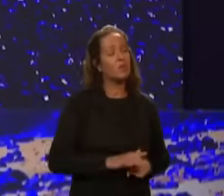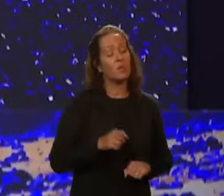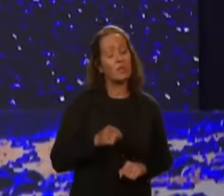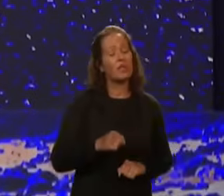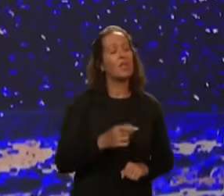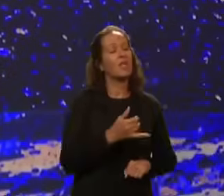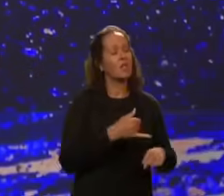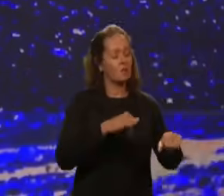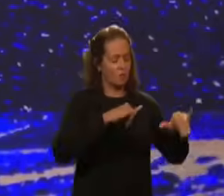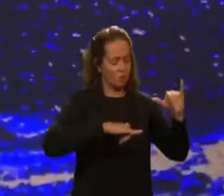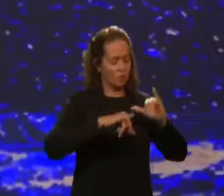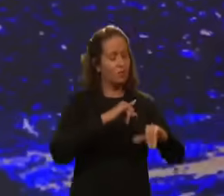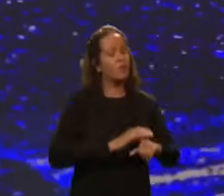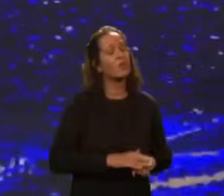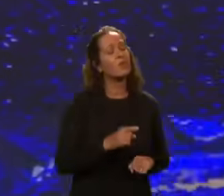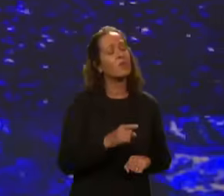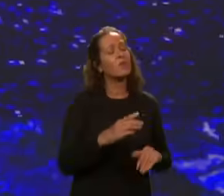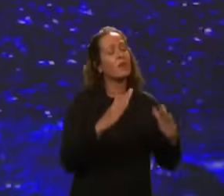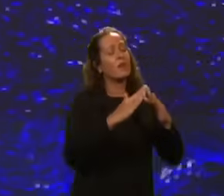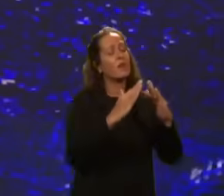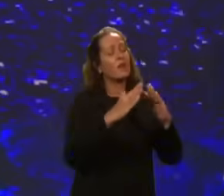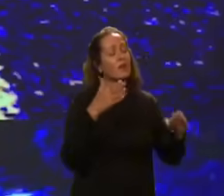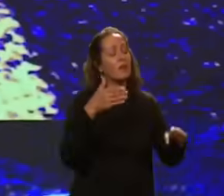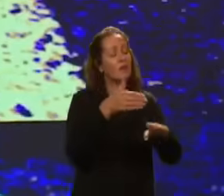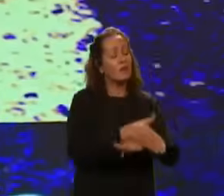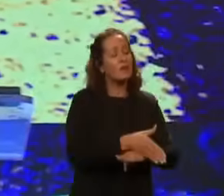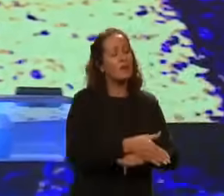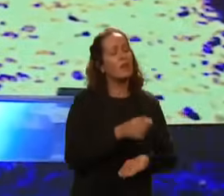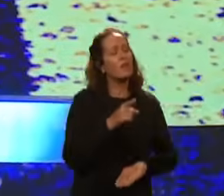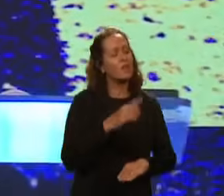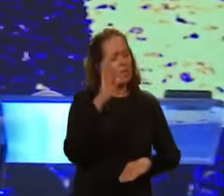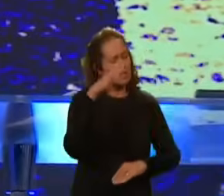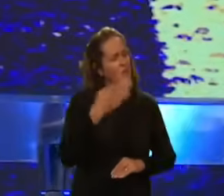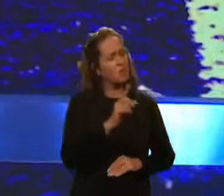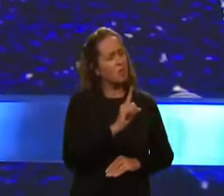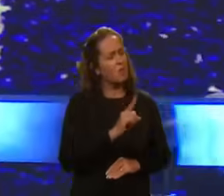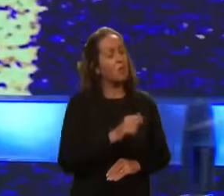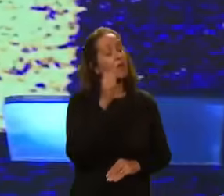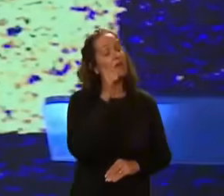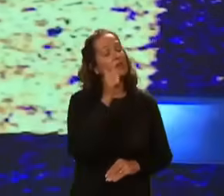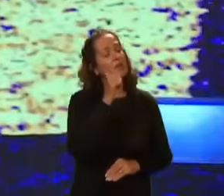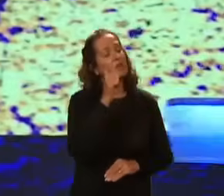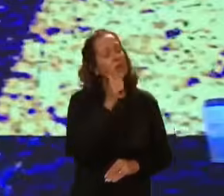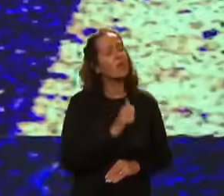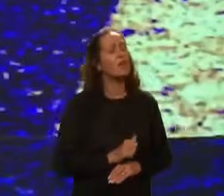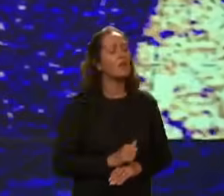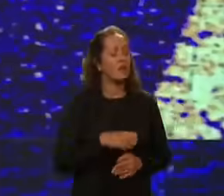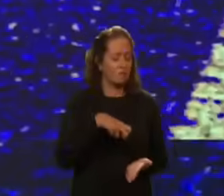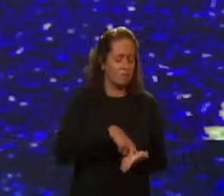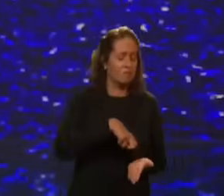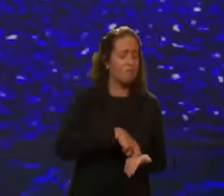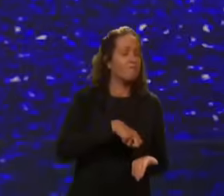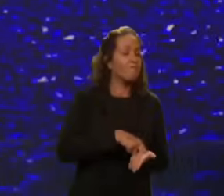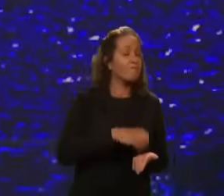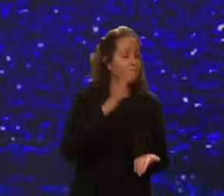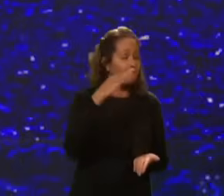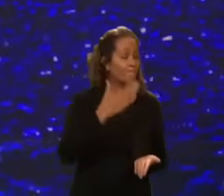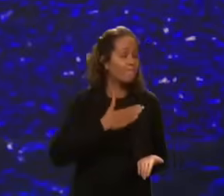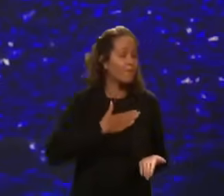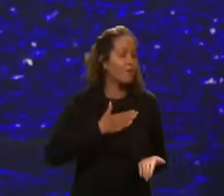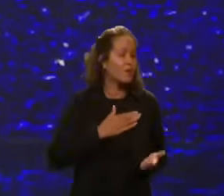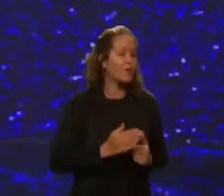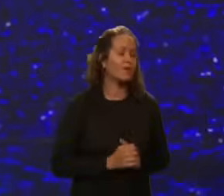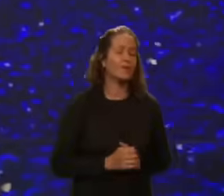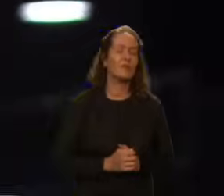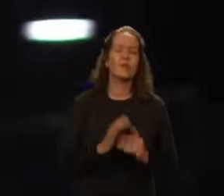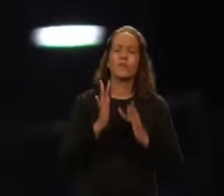ungir aqui. Você entrou na minha casa e não me... eu entrei na sua casa, você não me honrou. Essa da mulher aqui não para de se prostrar aos meus pés. Sabe